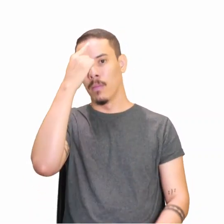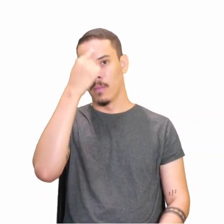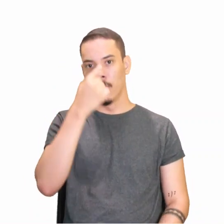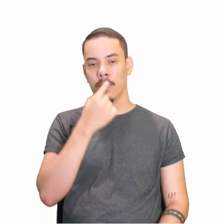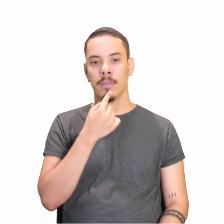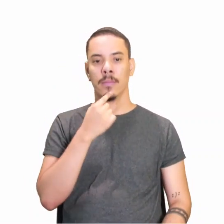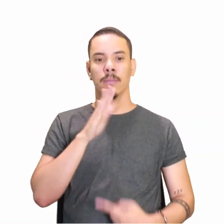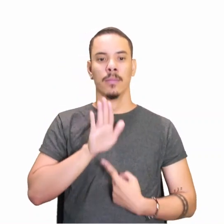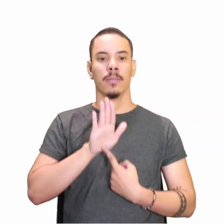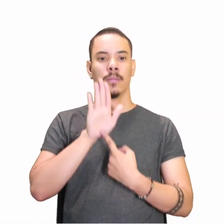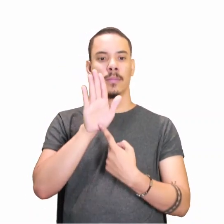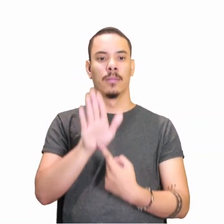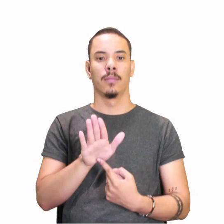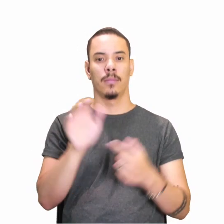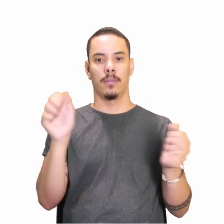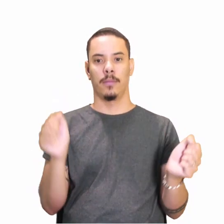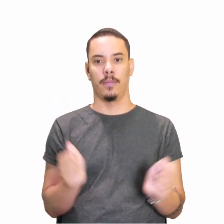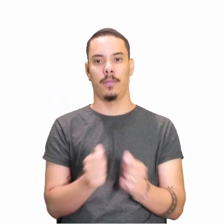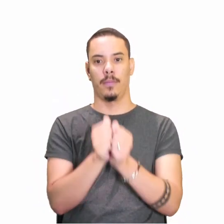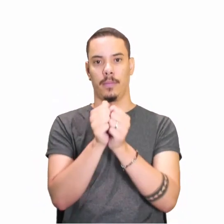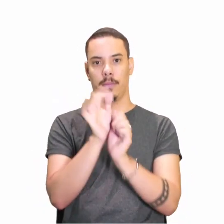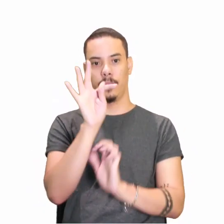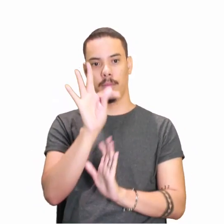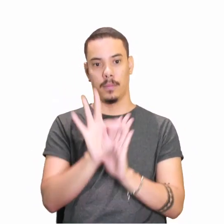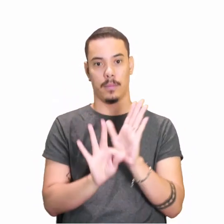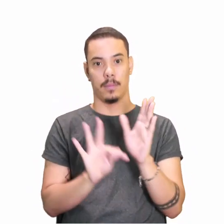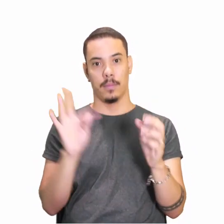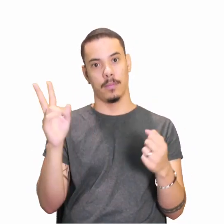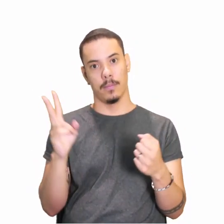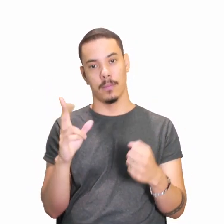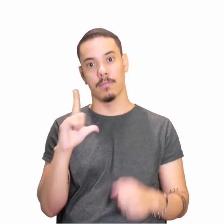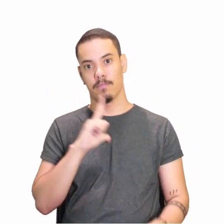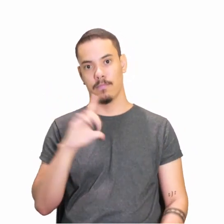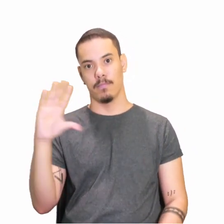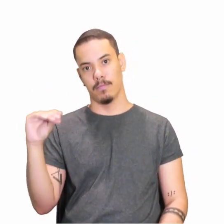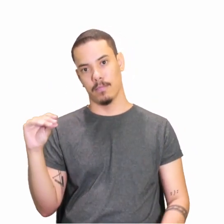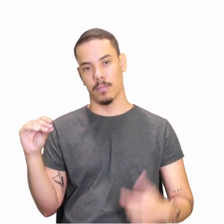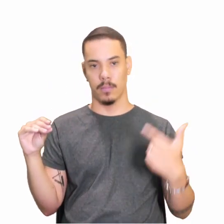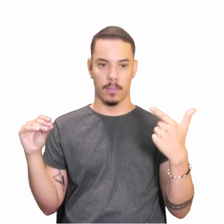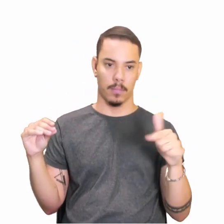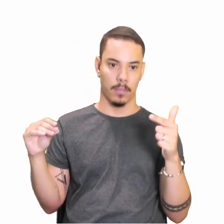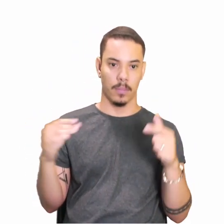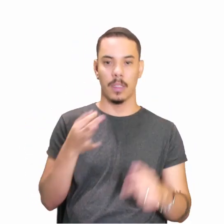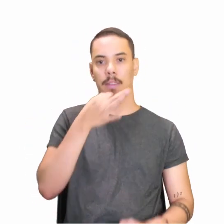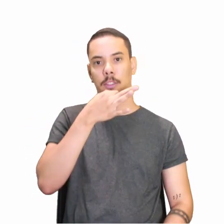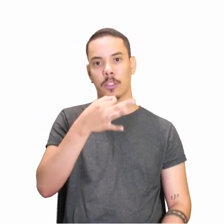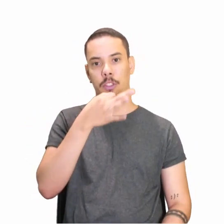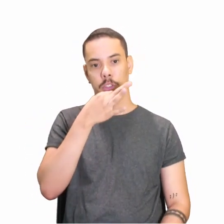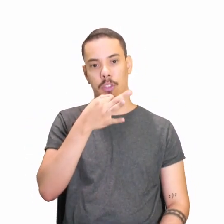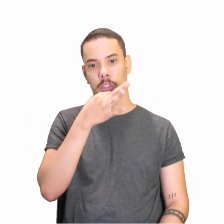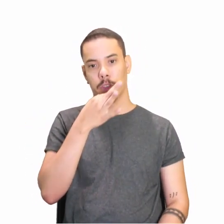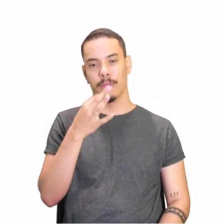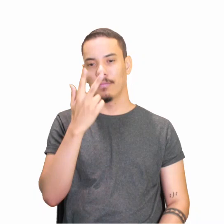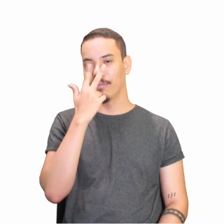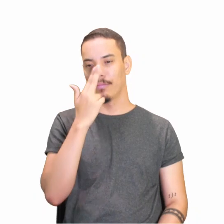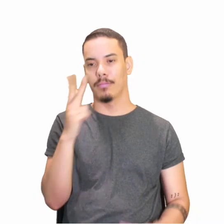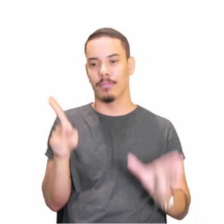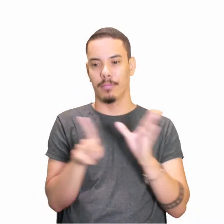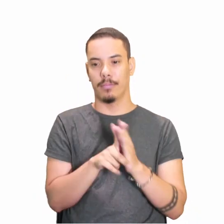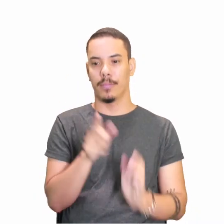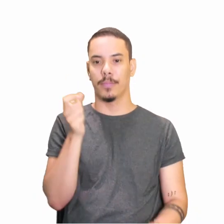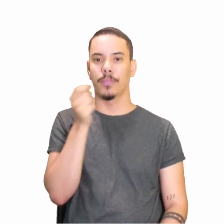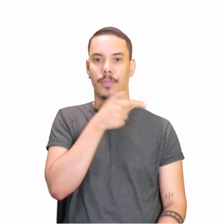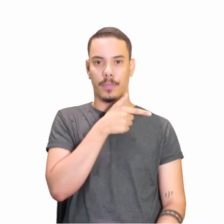ilustrada, essa composição de texto verbal com não verbal, para trazer essa criticidade um pouco cômica, né?